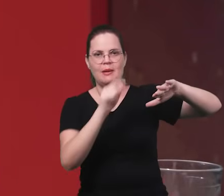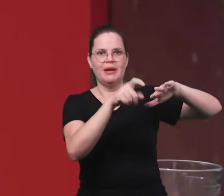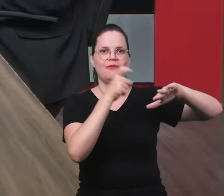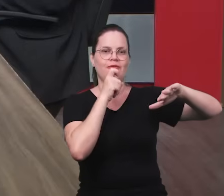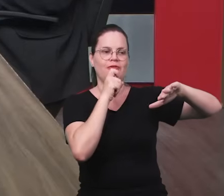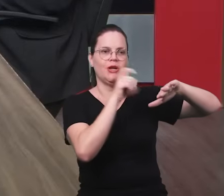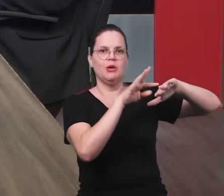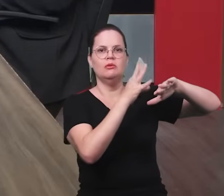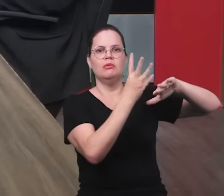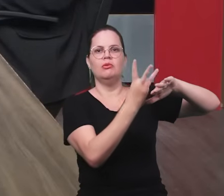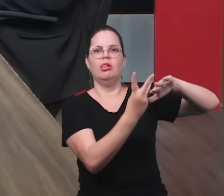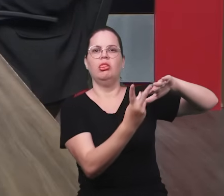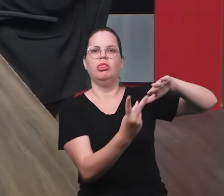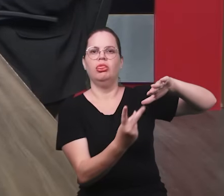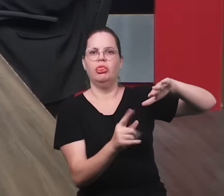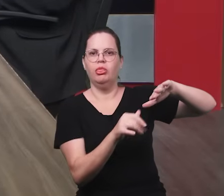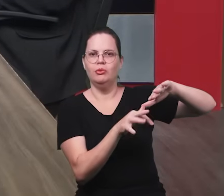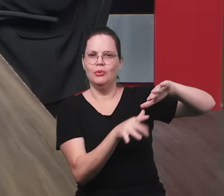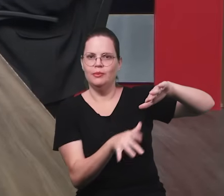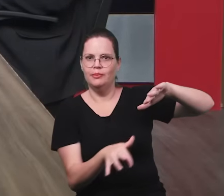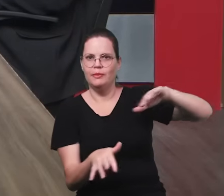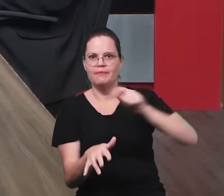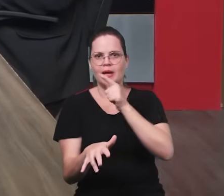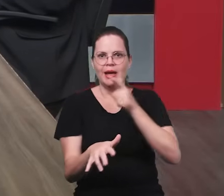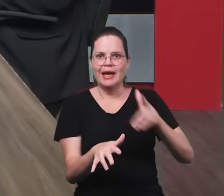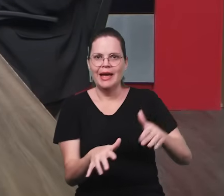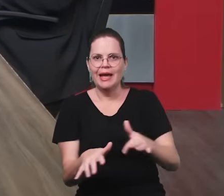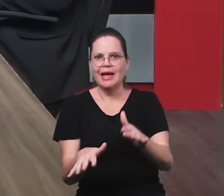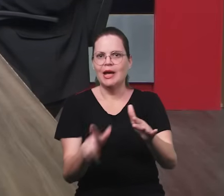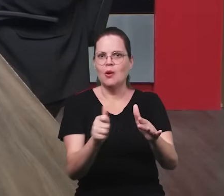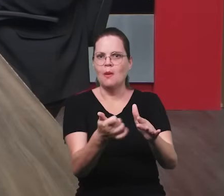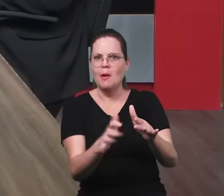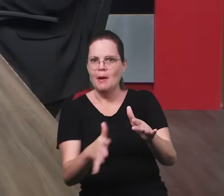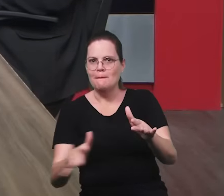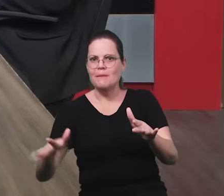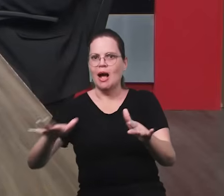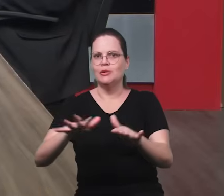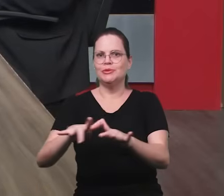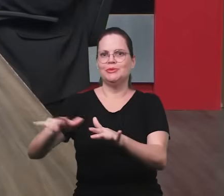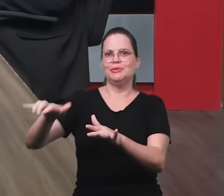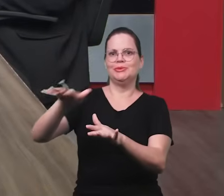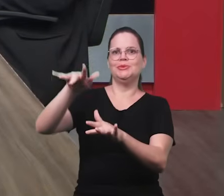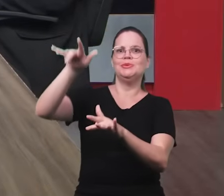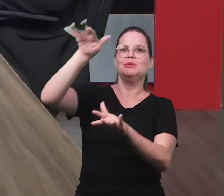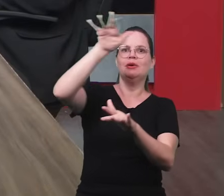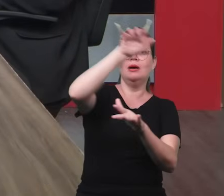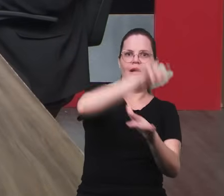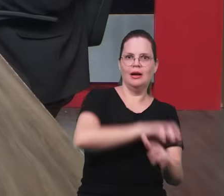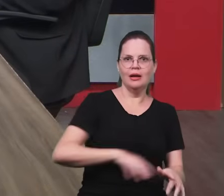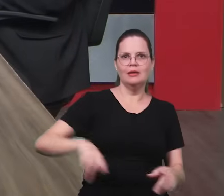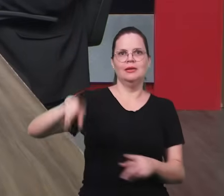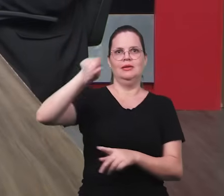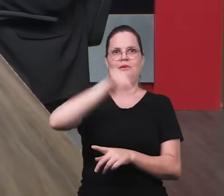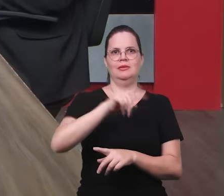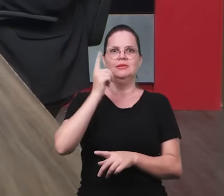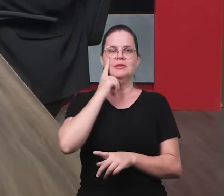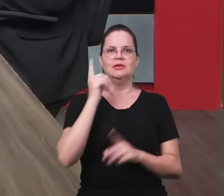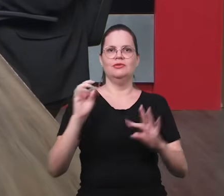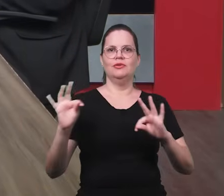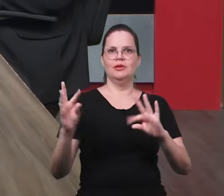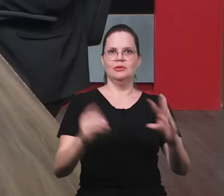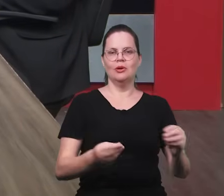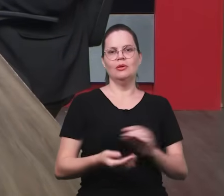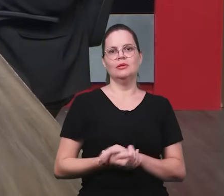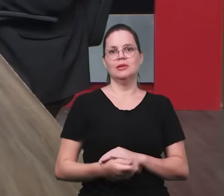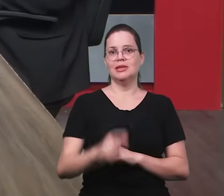mar. E o texto fala exatamente isso, a evaporação, a chuva do seu vapor, condensação, as nuvens destilam, precipitação, goteja